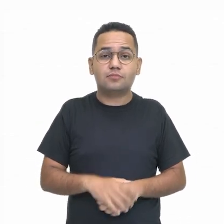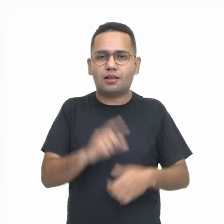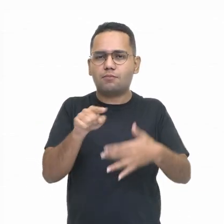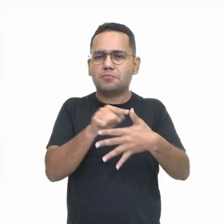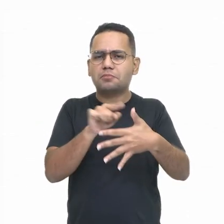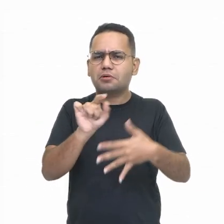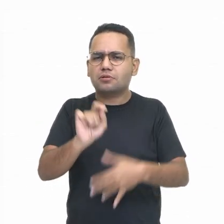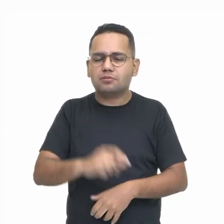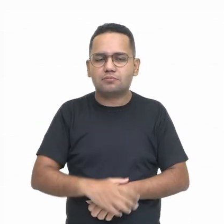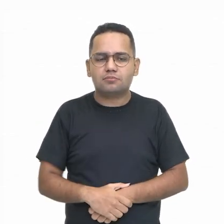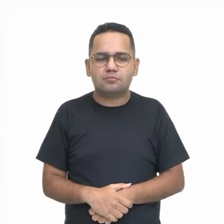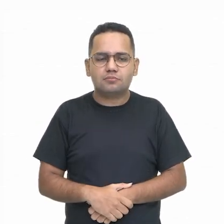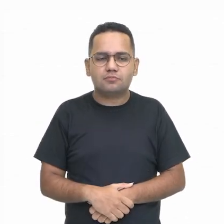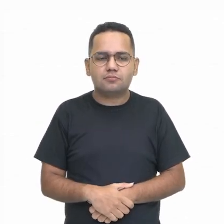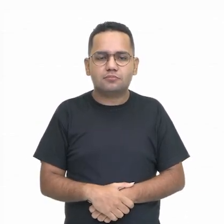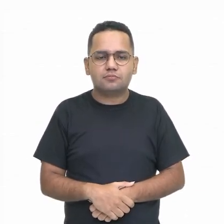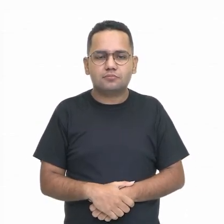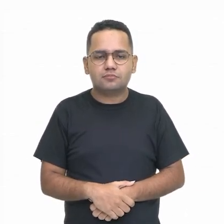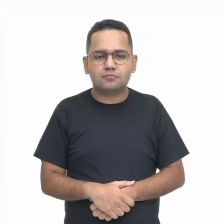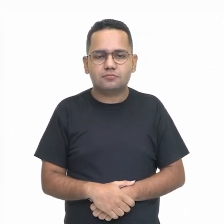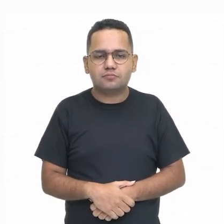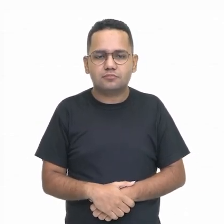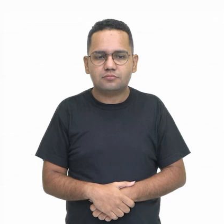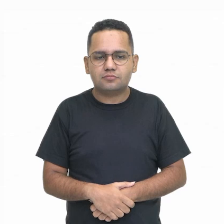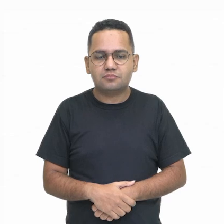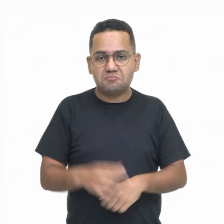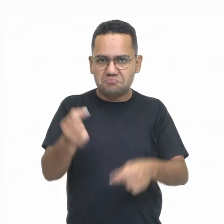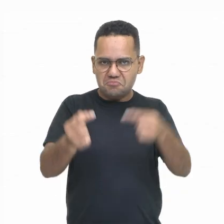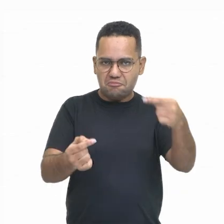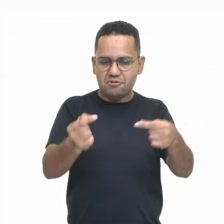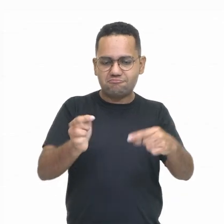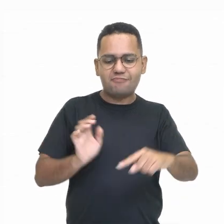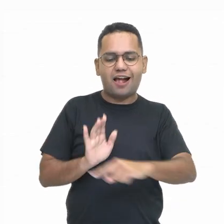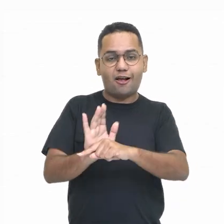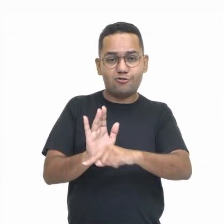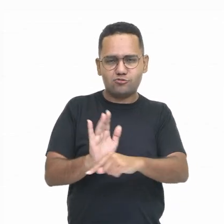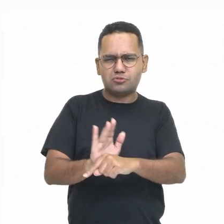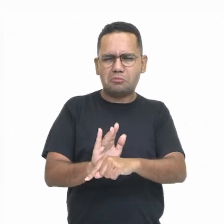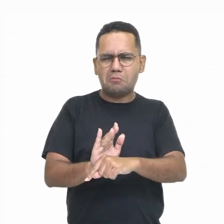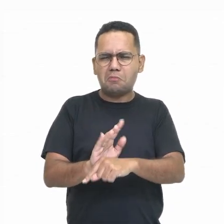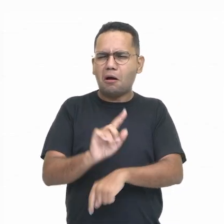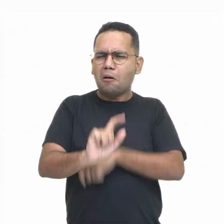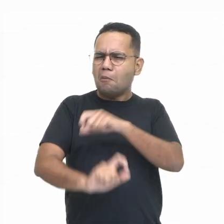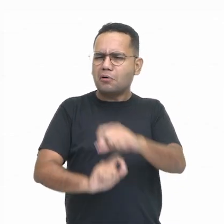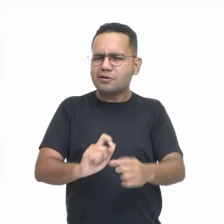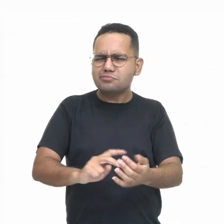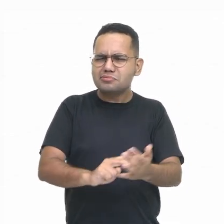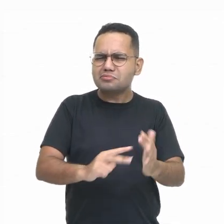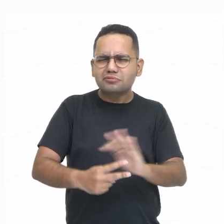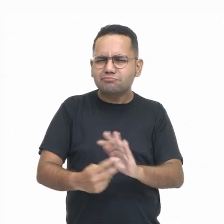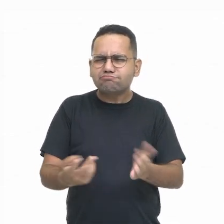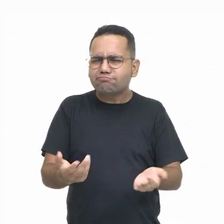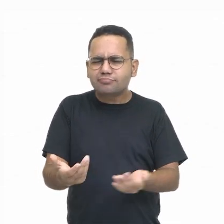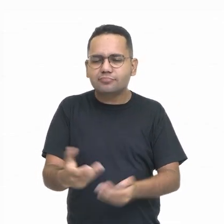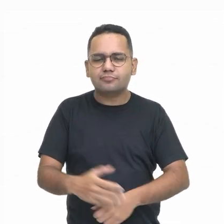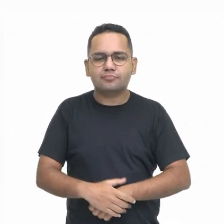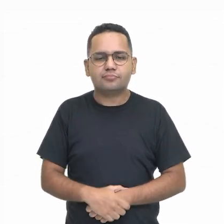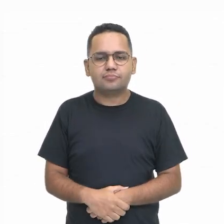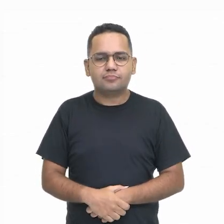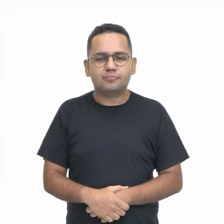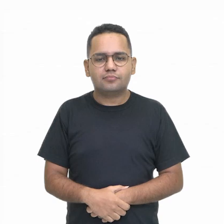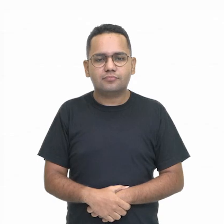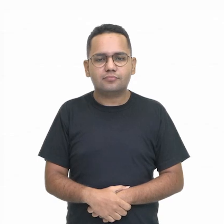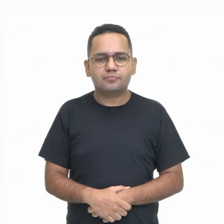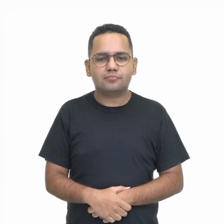ali, é através do patrocínio político. O que é o patrocínio político? É a concessão de